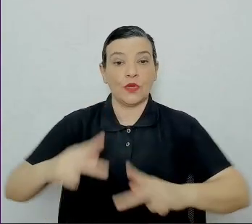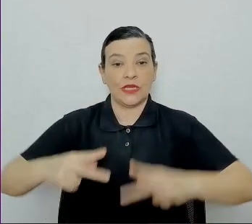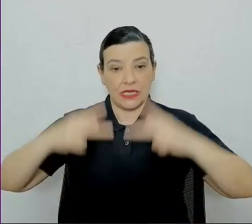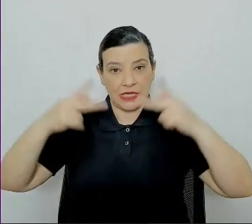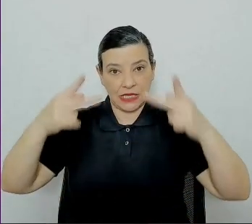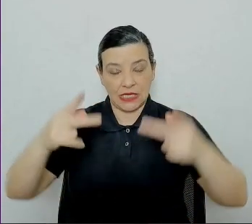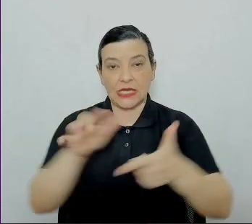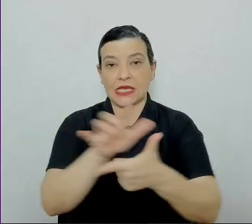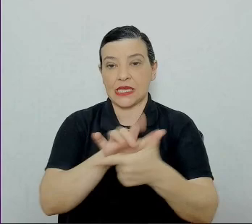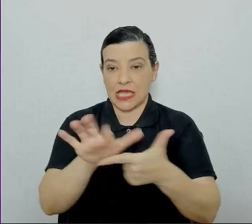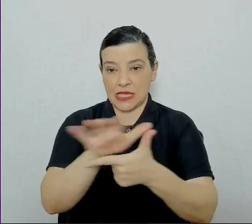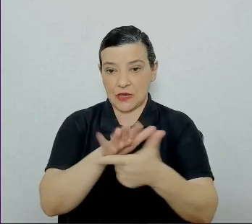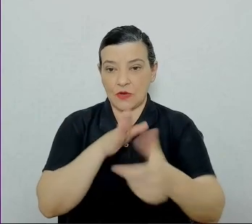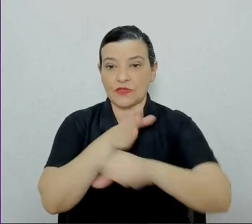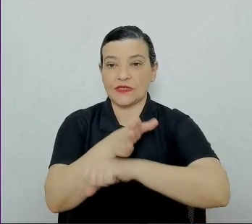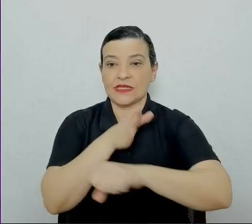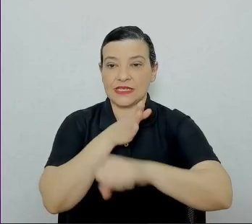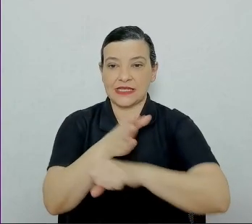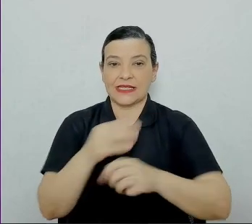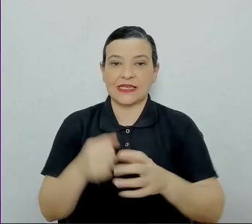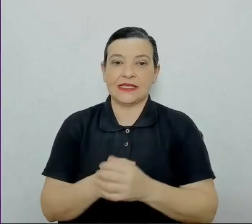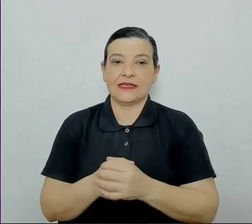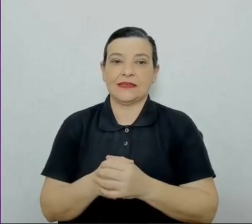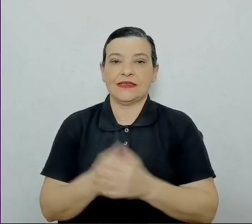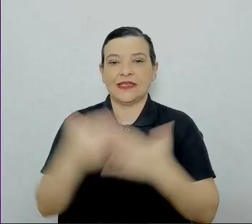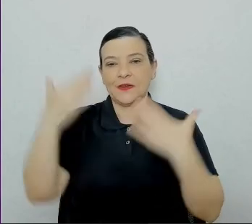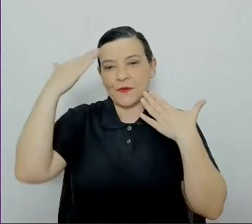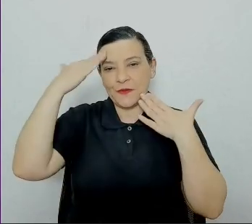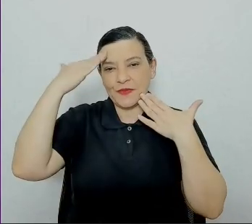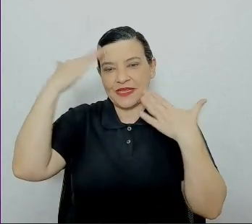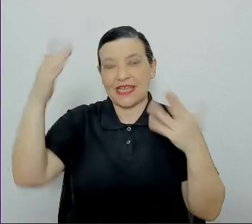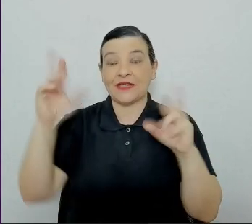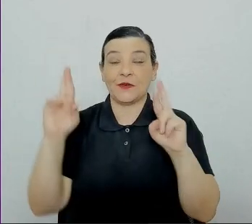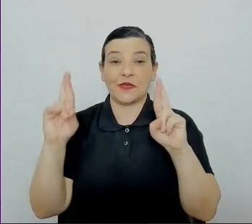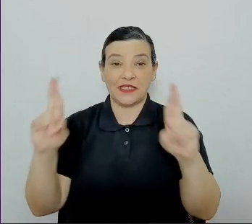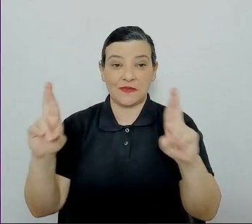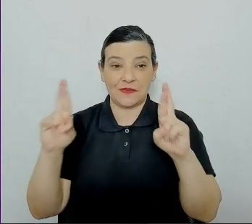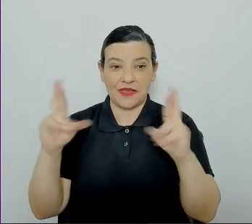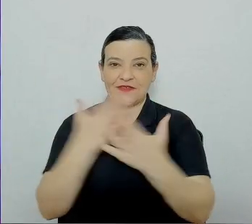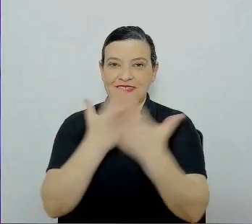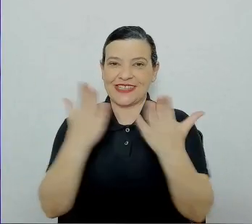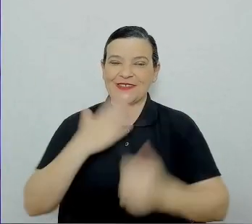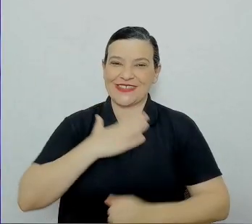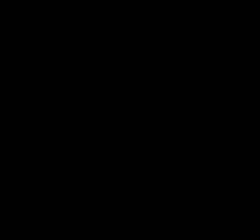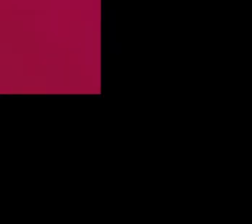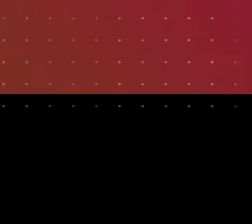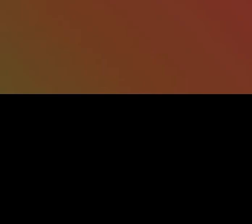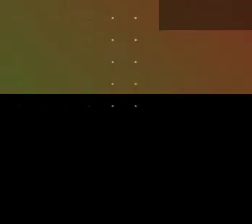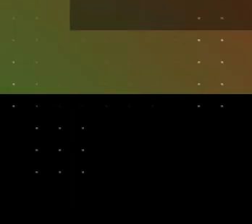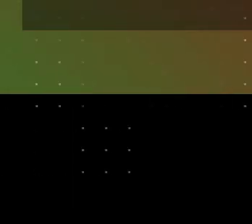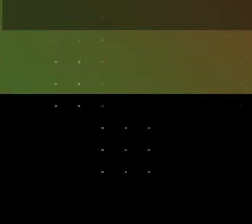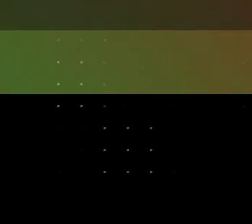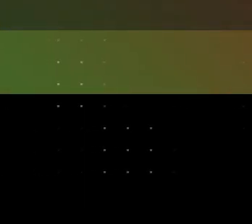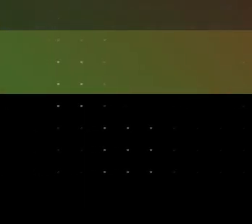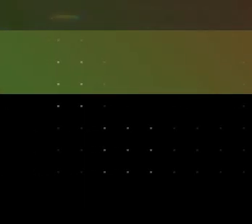vocês escanearem também. E muito obrigado, eu espero que vocês tenham gostado. Até a próxima.